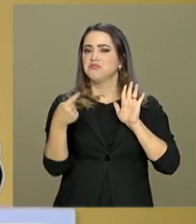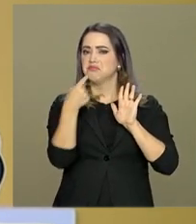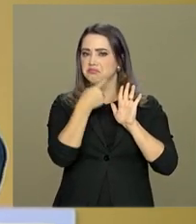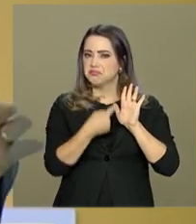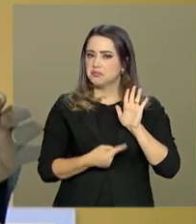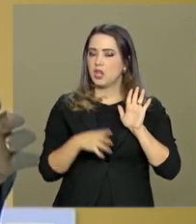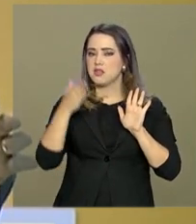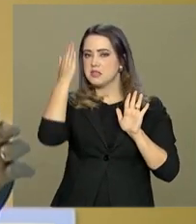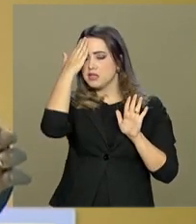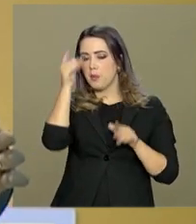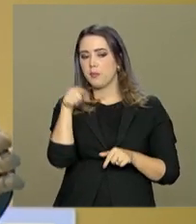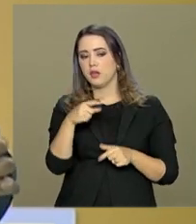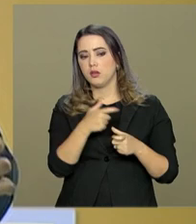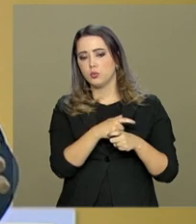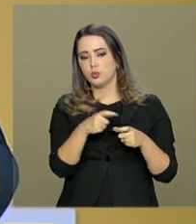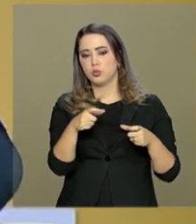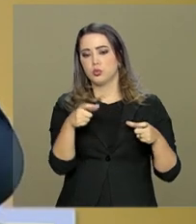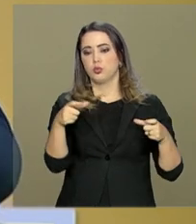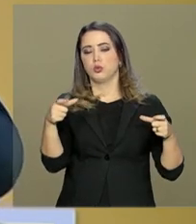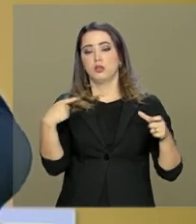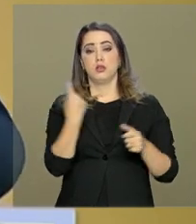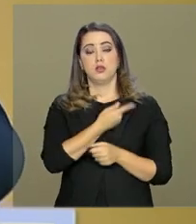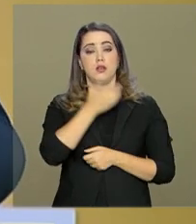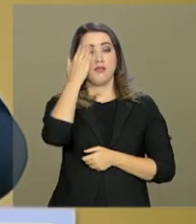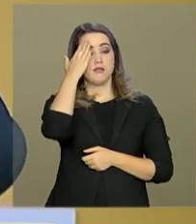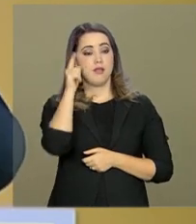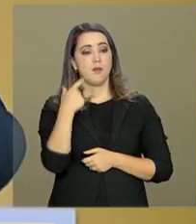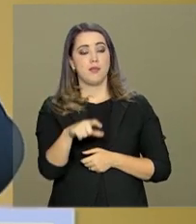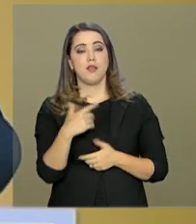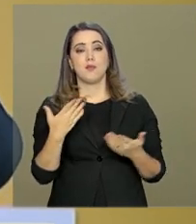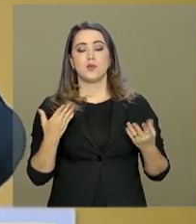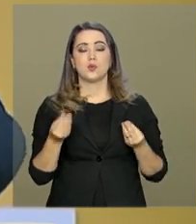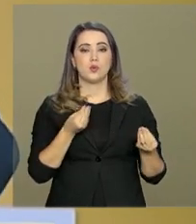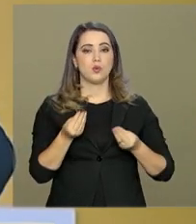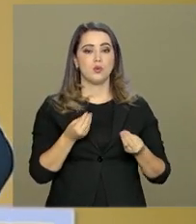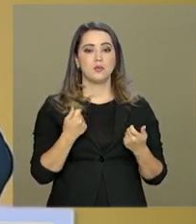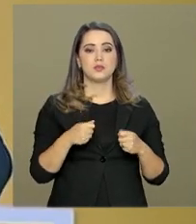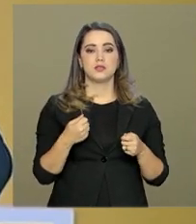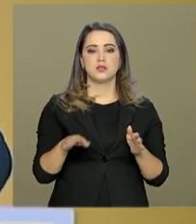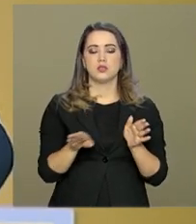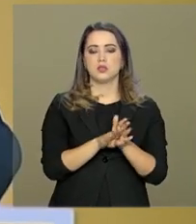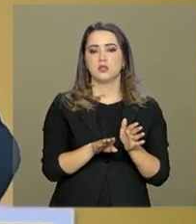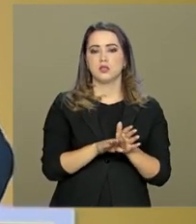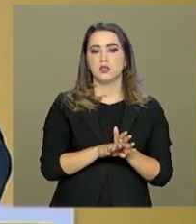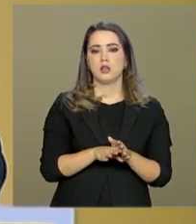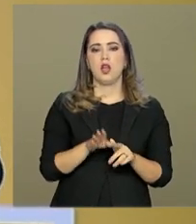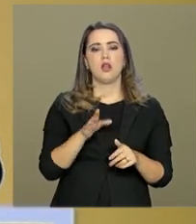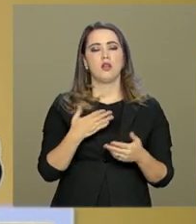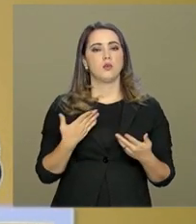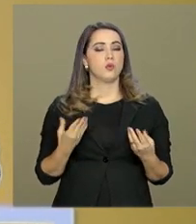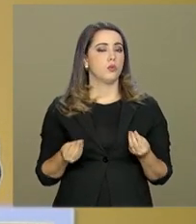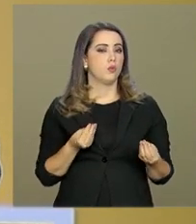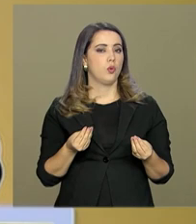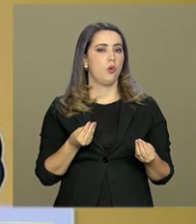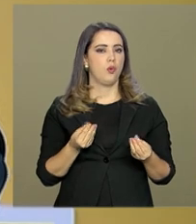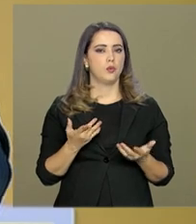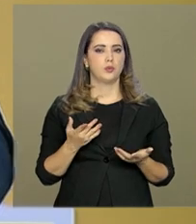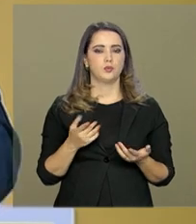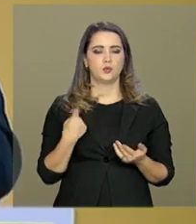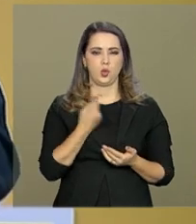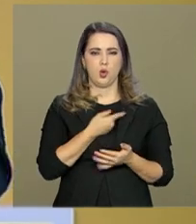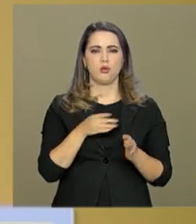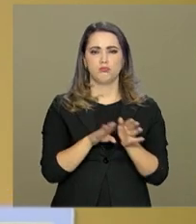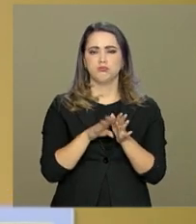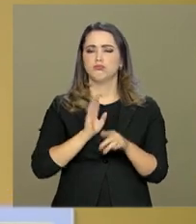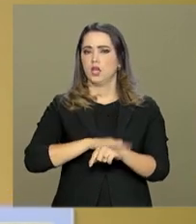a consequência foi a de que nós sabemos aonde teríamos que chegar ea que custo para chegar lá chegamos a um determinado